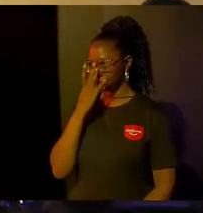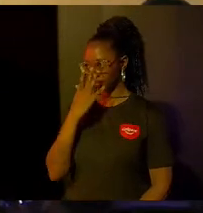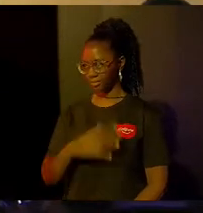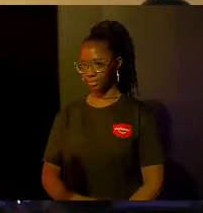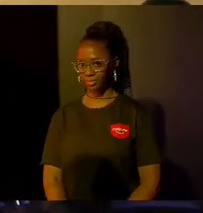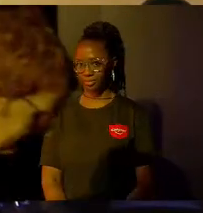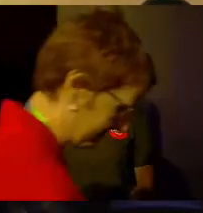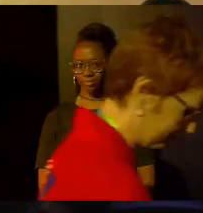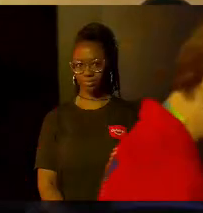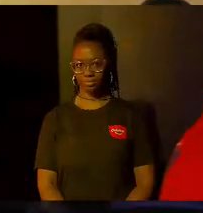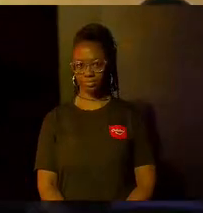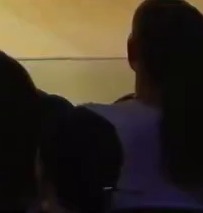muito obrigada